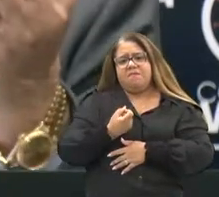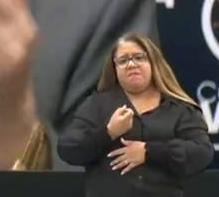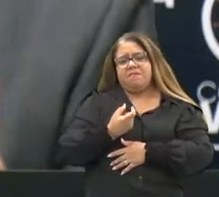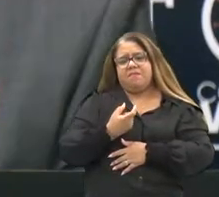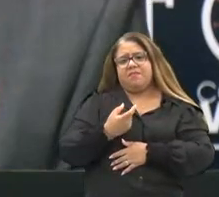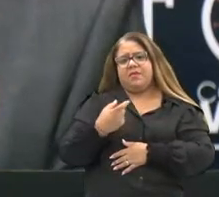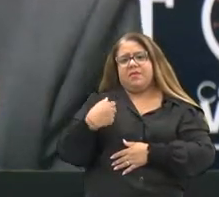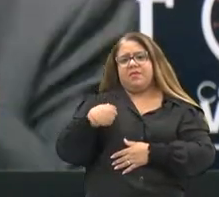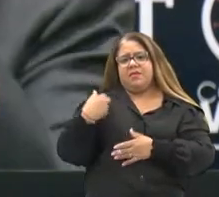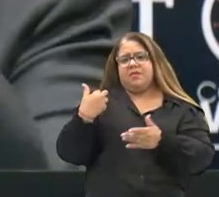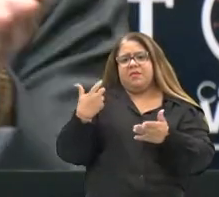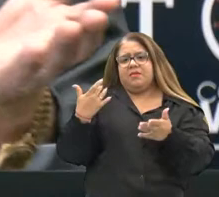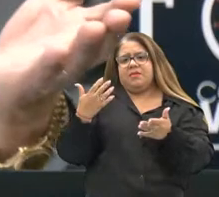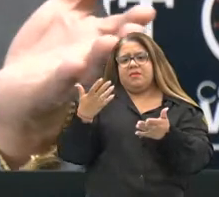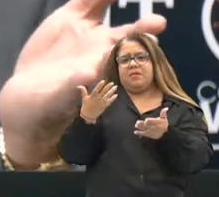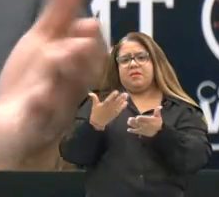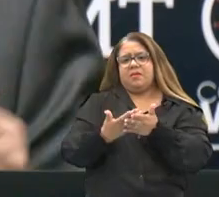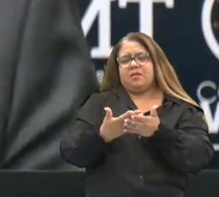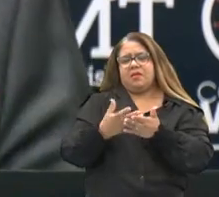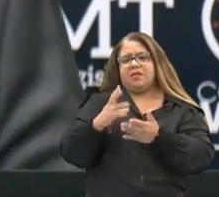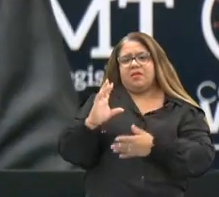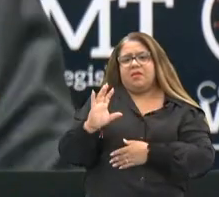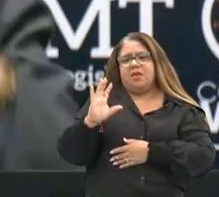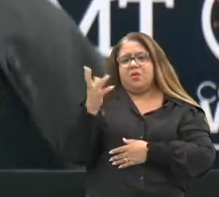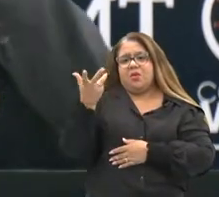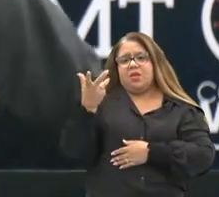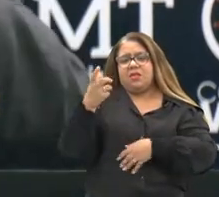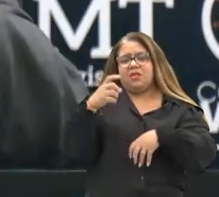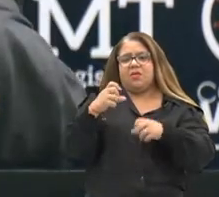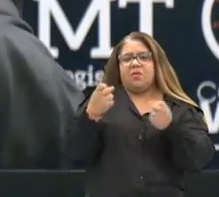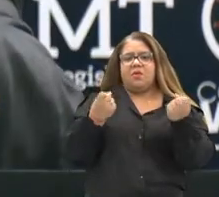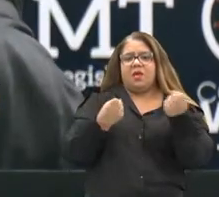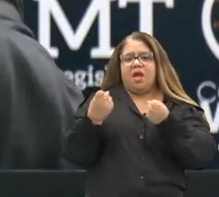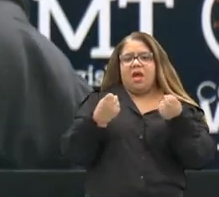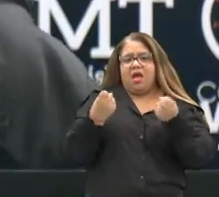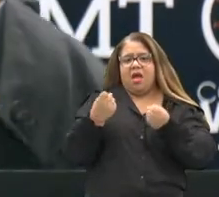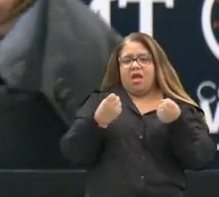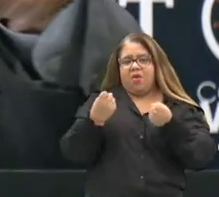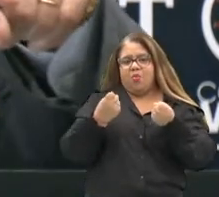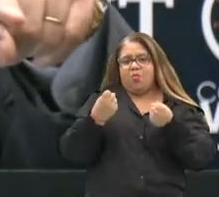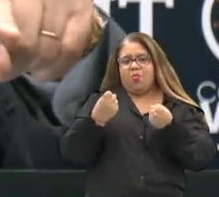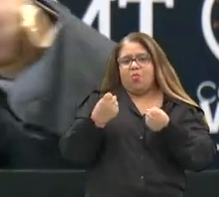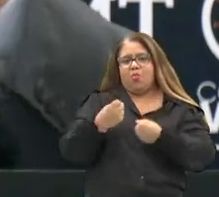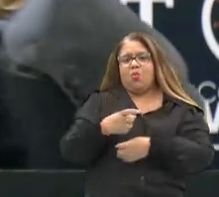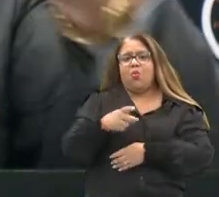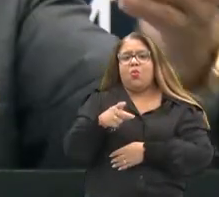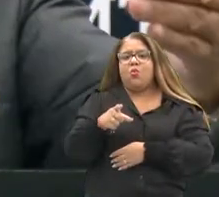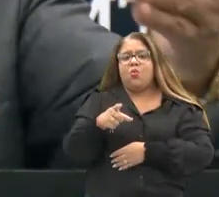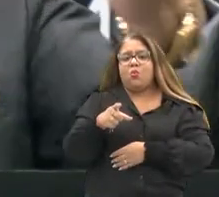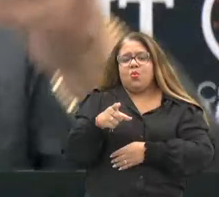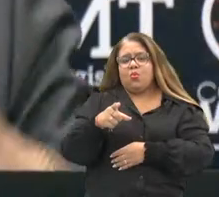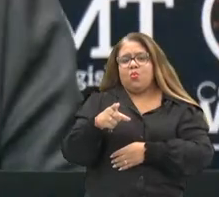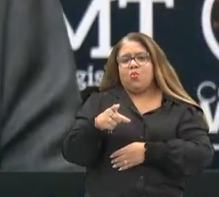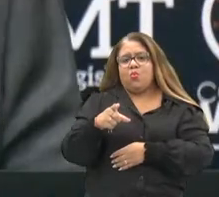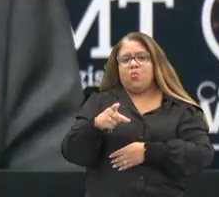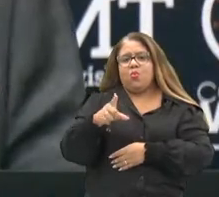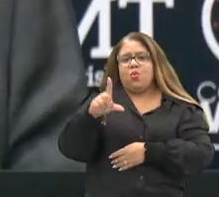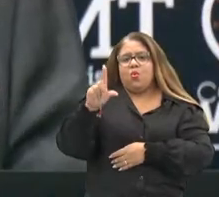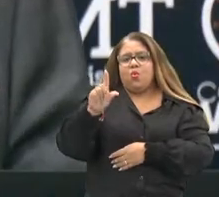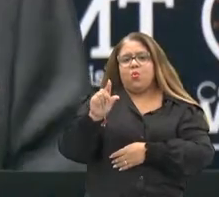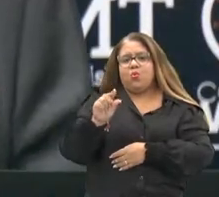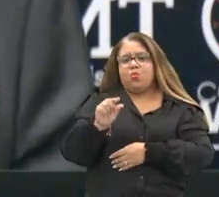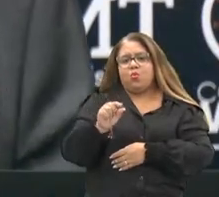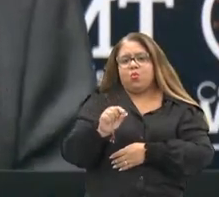para cá, quando vim, furou os estrepes do carro. E eu dormi ali em frente à Fazenda São João, ali no município